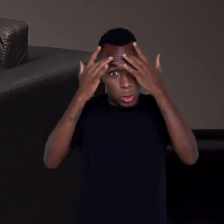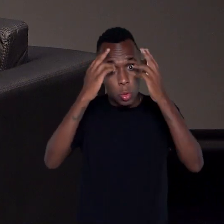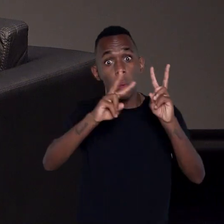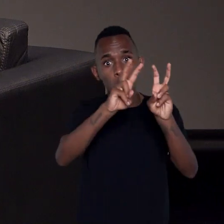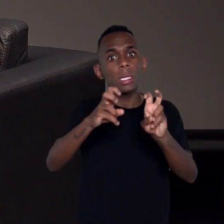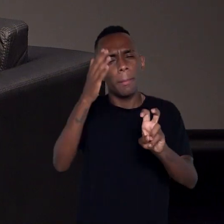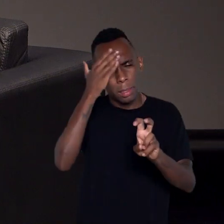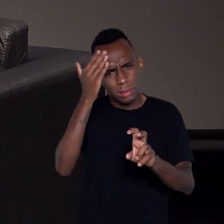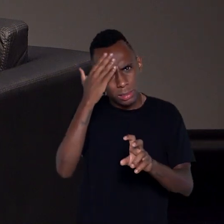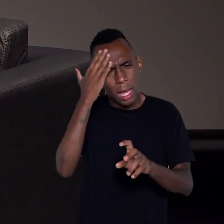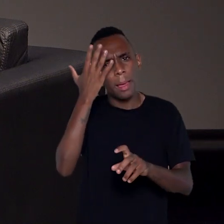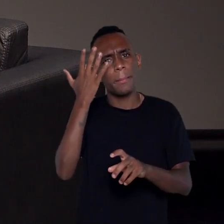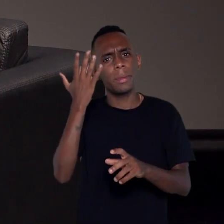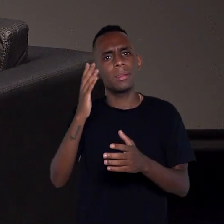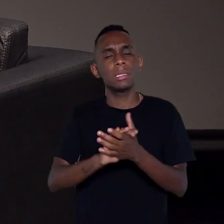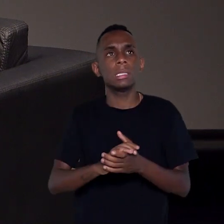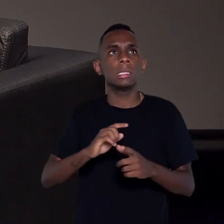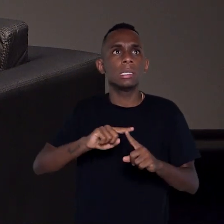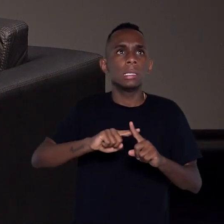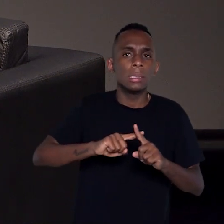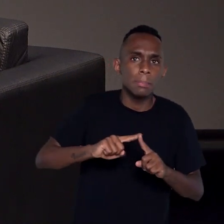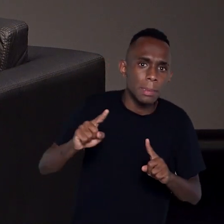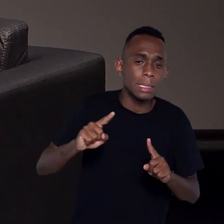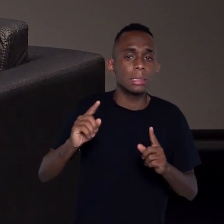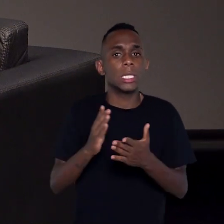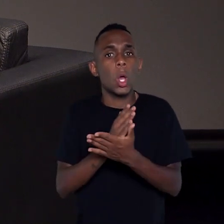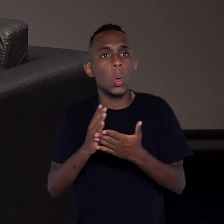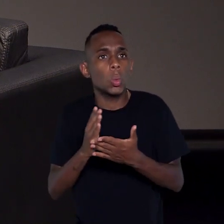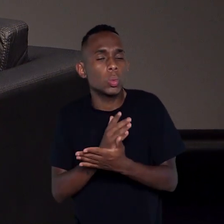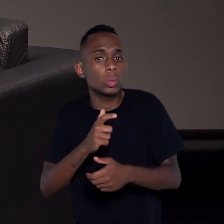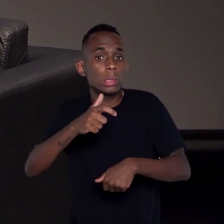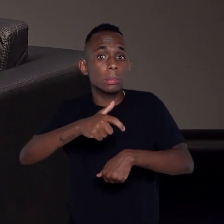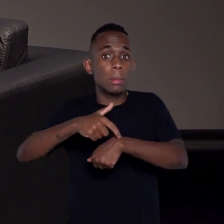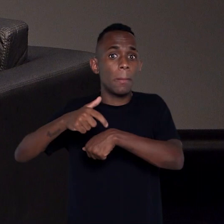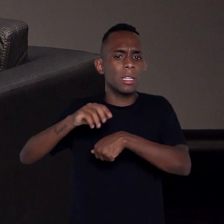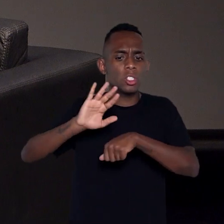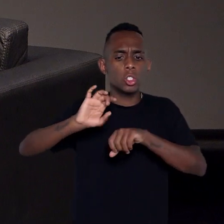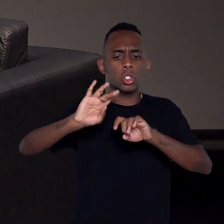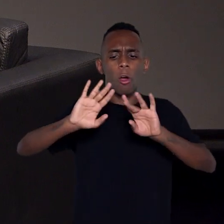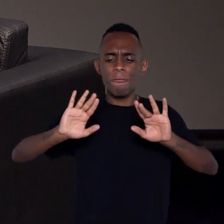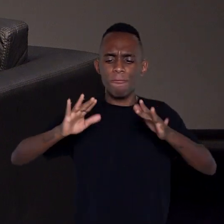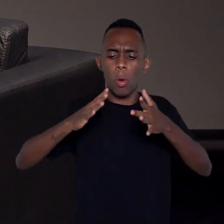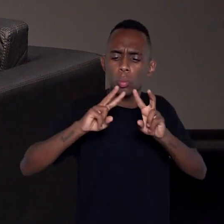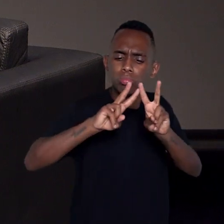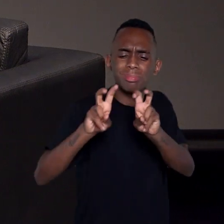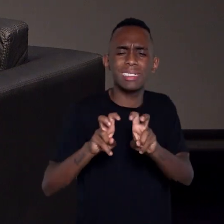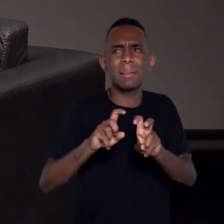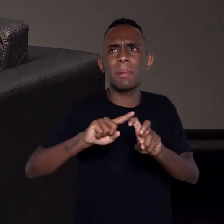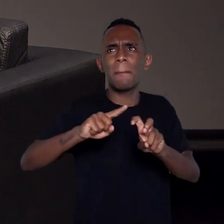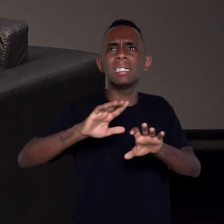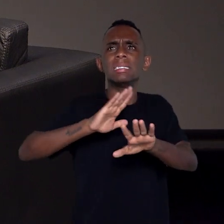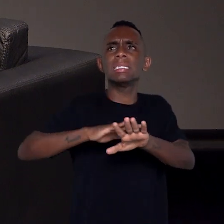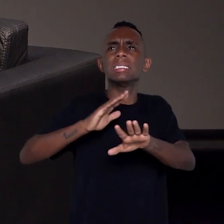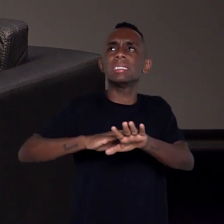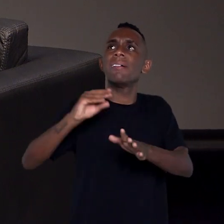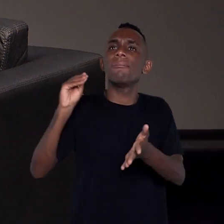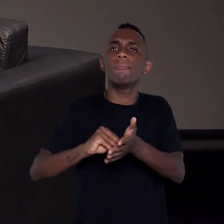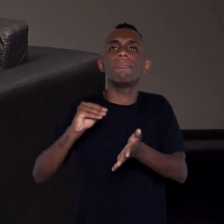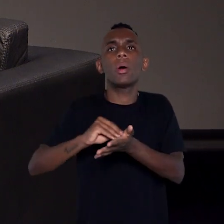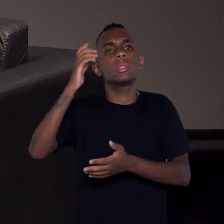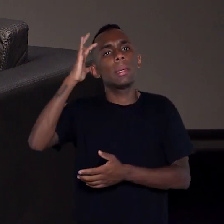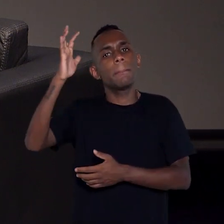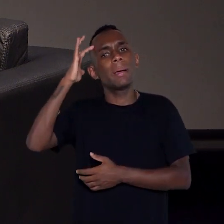E muitas vezes a gente fica ali concentrado no tema e muitas vezes não